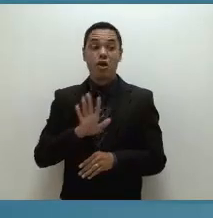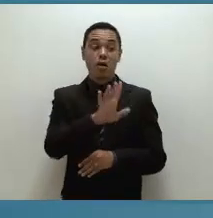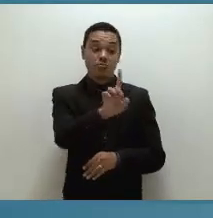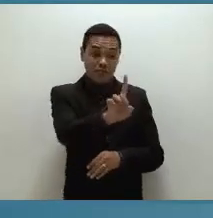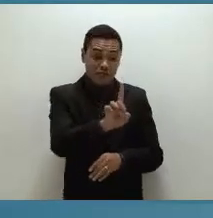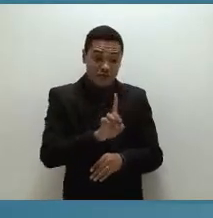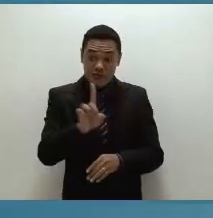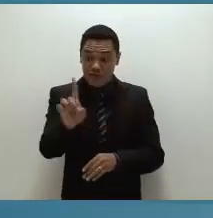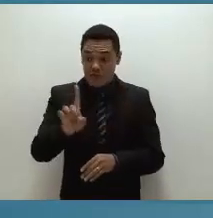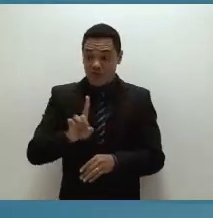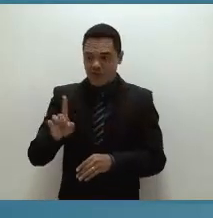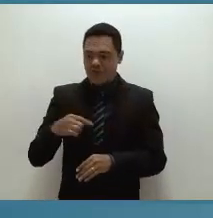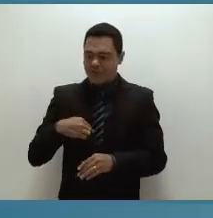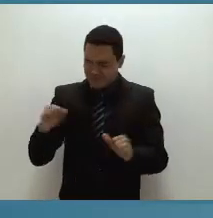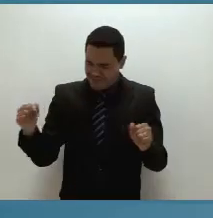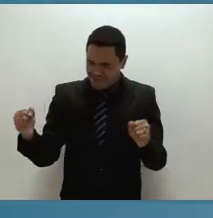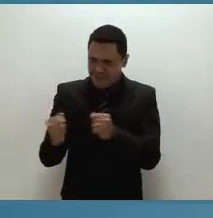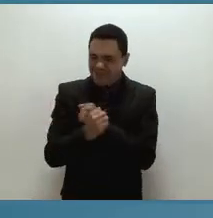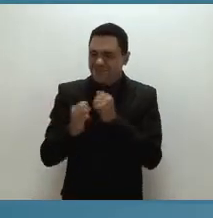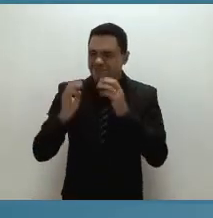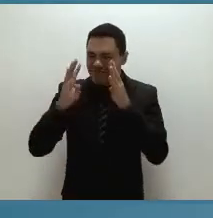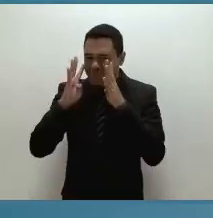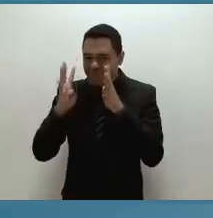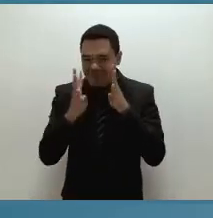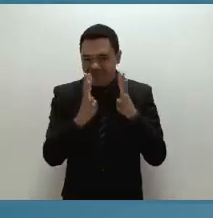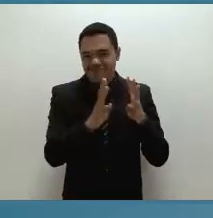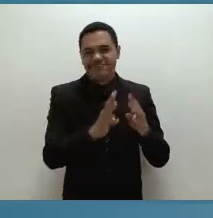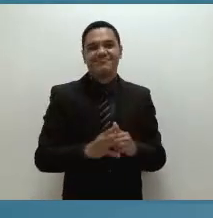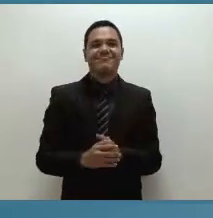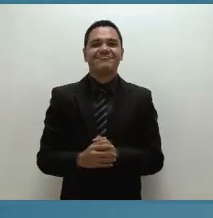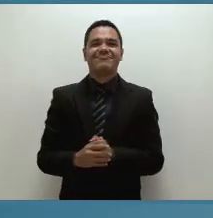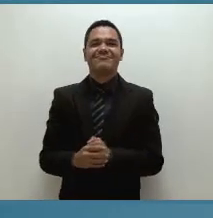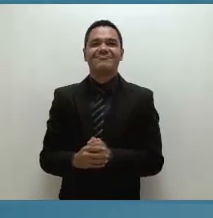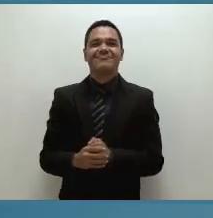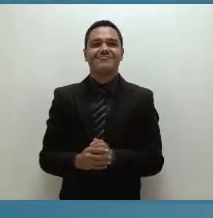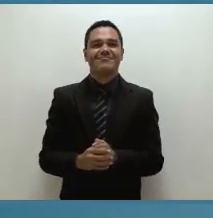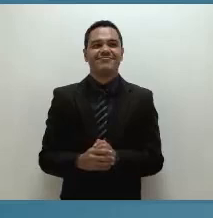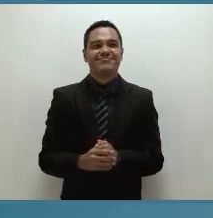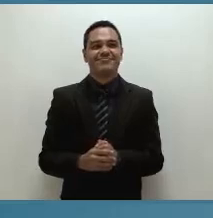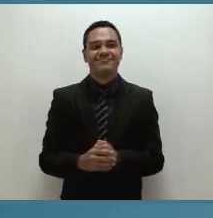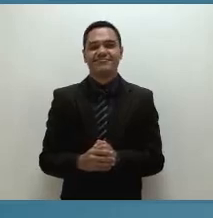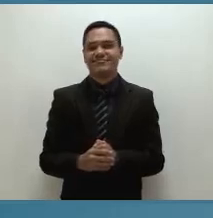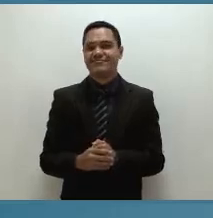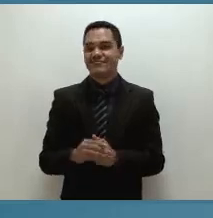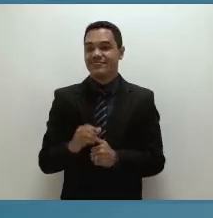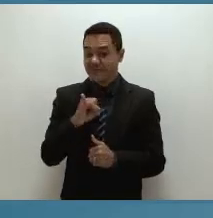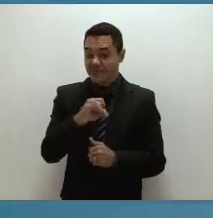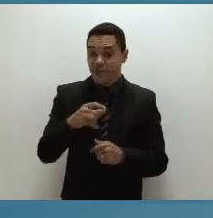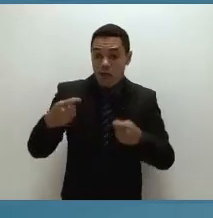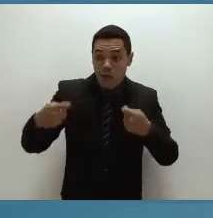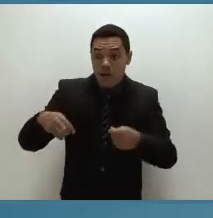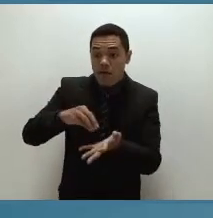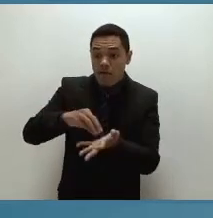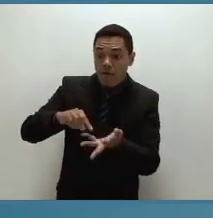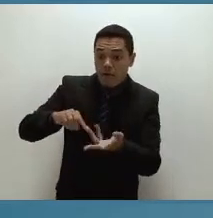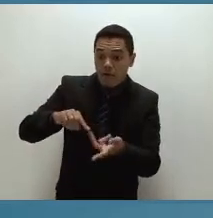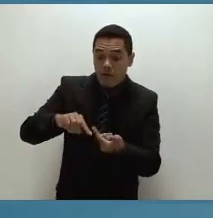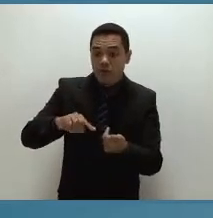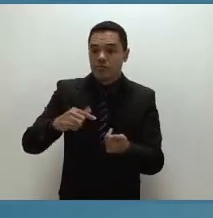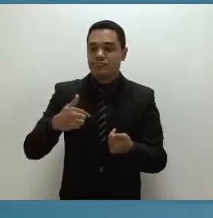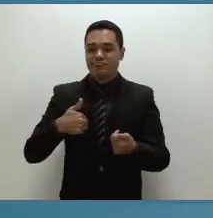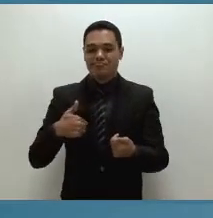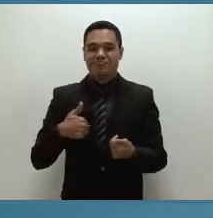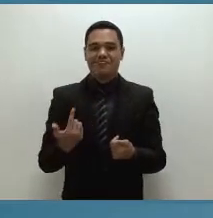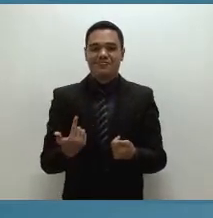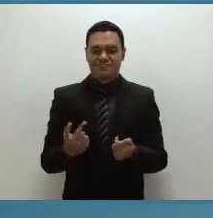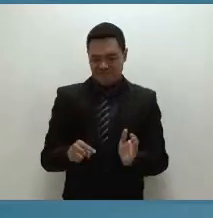apoio muito bem, eu dou toda a atenção para você. Tá? Então, Marina, pois é, você se dá o que posso te ajudar. Eu, não só